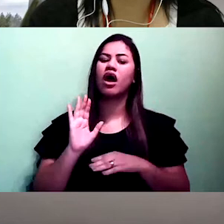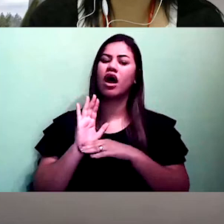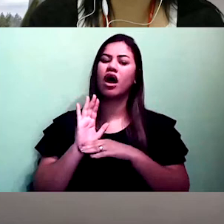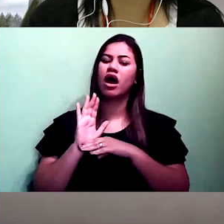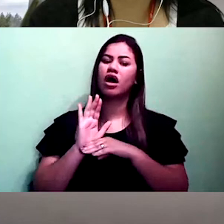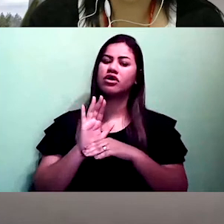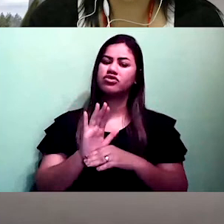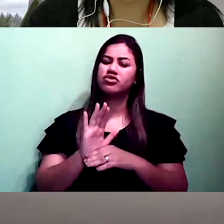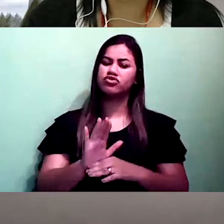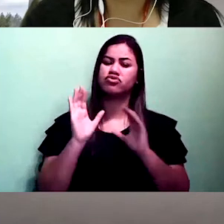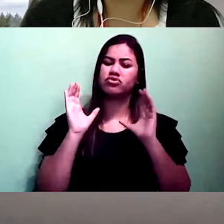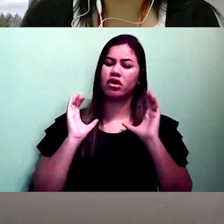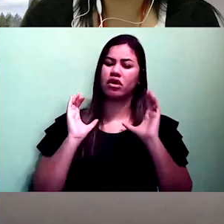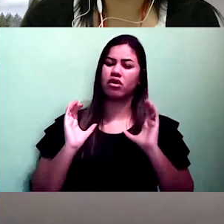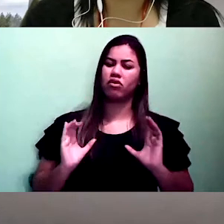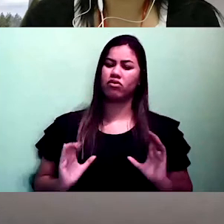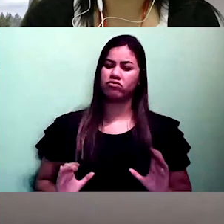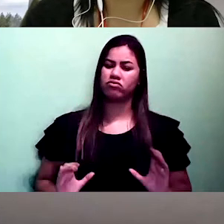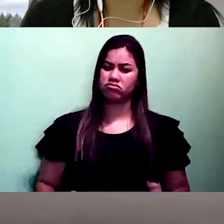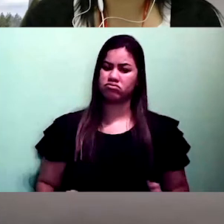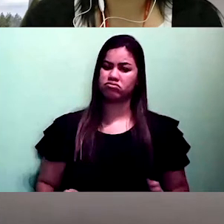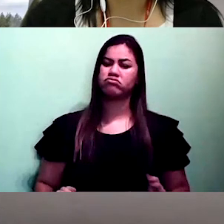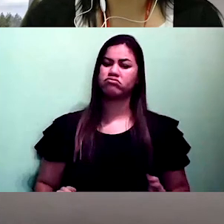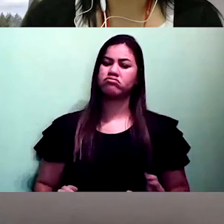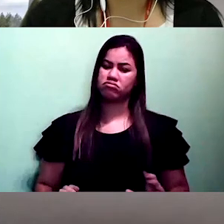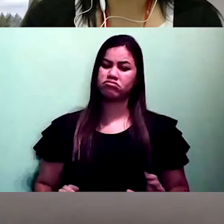comportamento, tá?